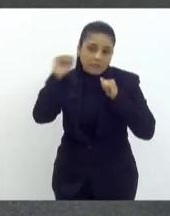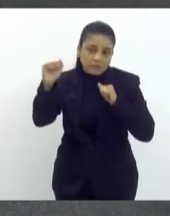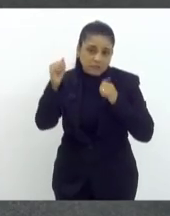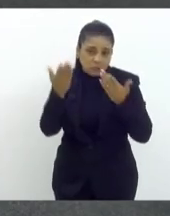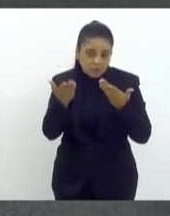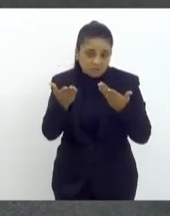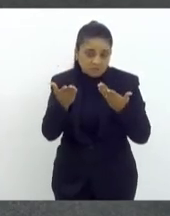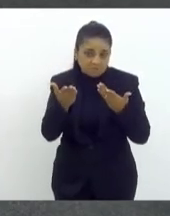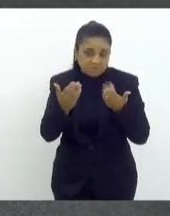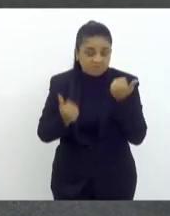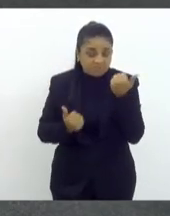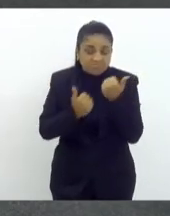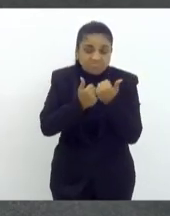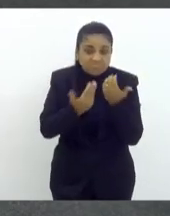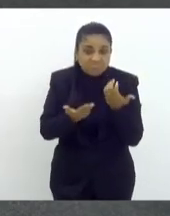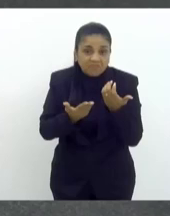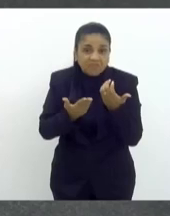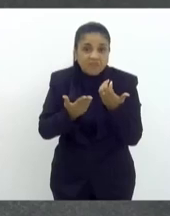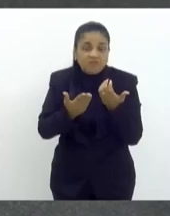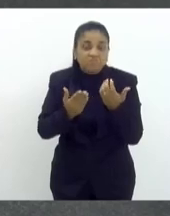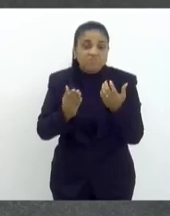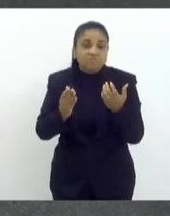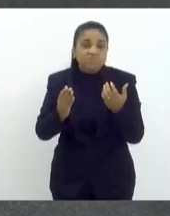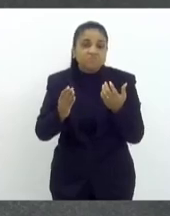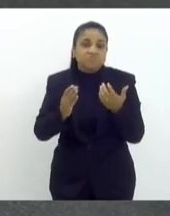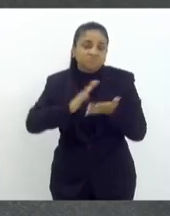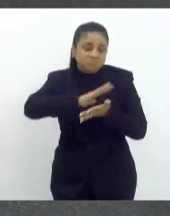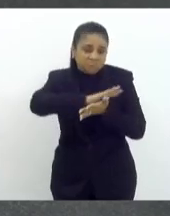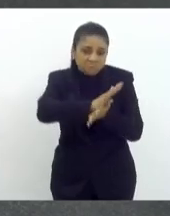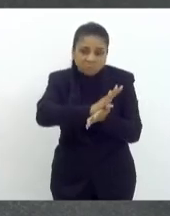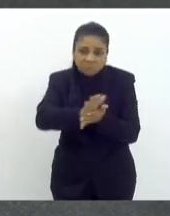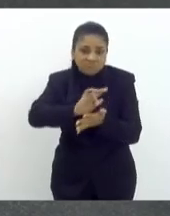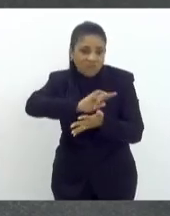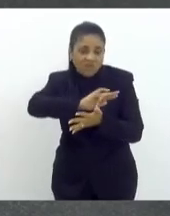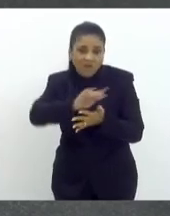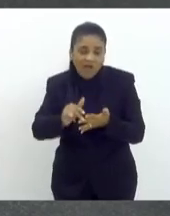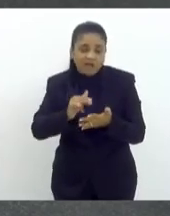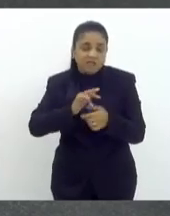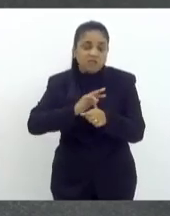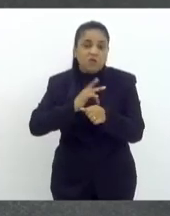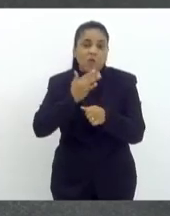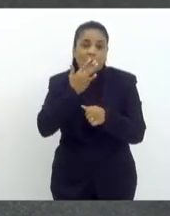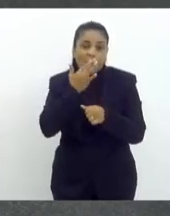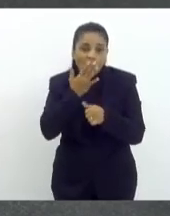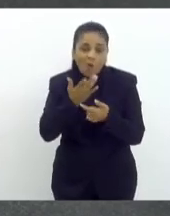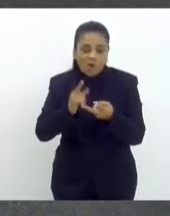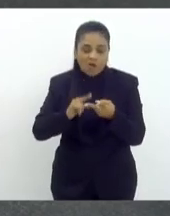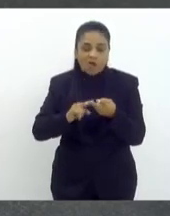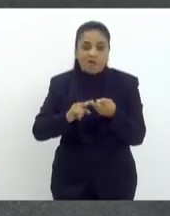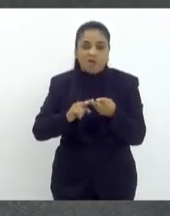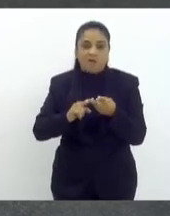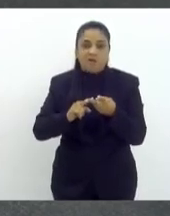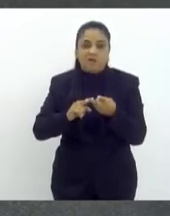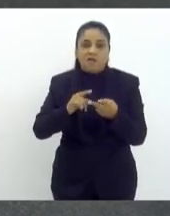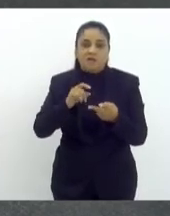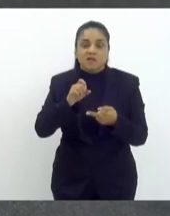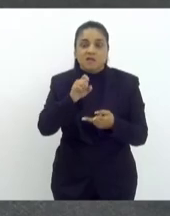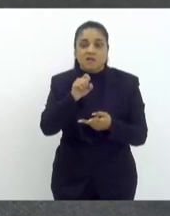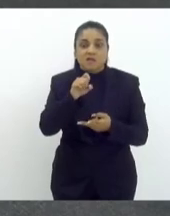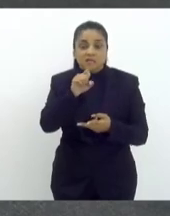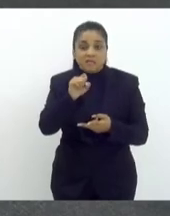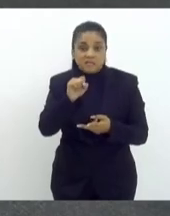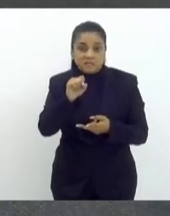muitas discriminações juntas de cor de sexo e de